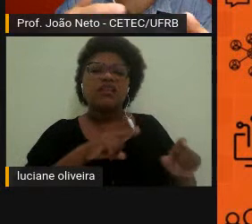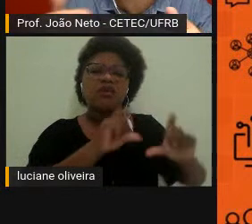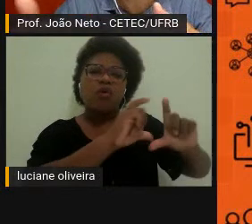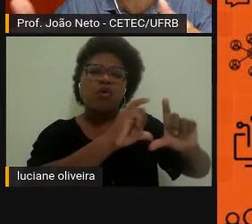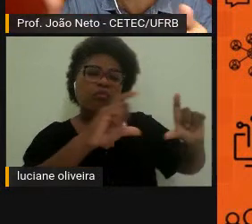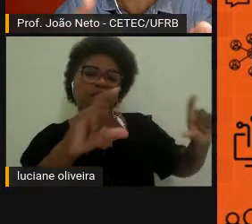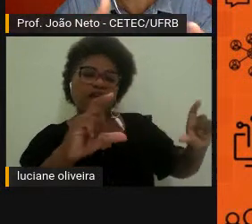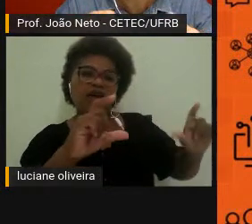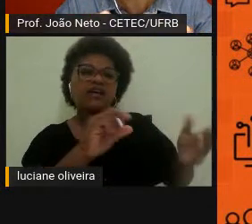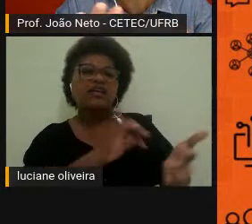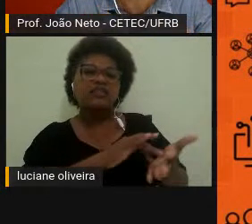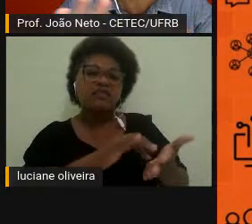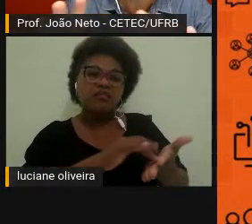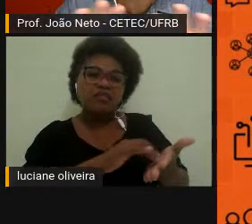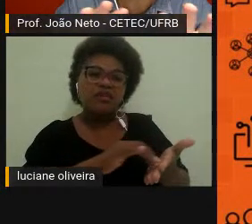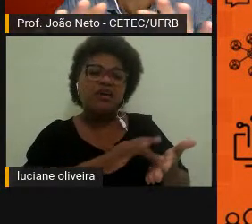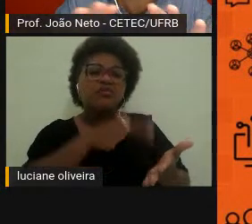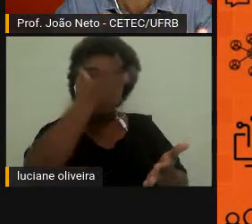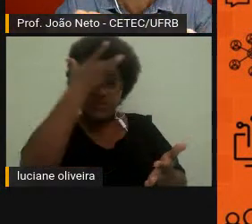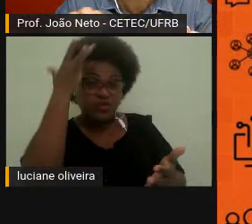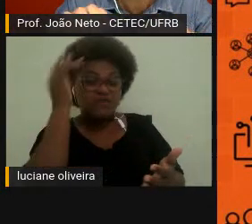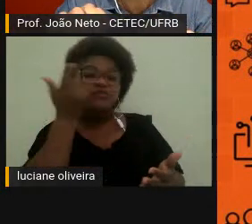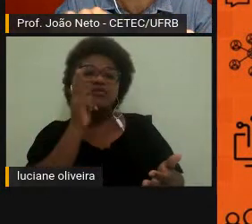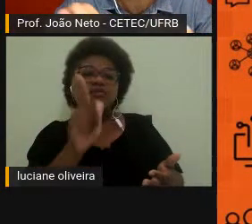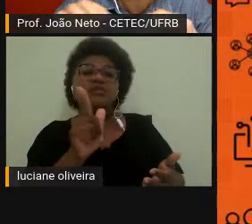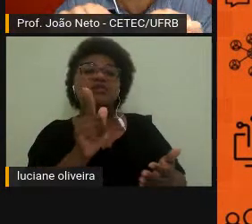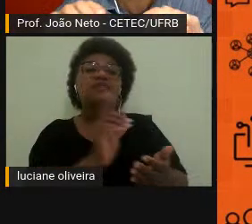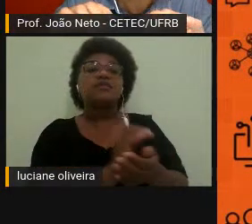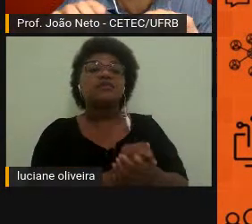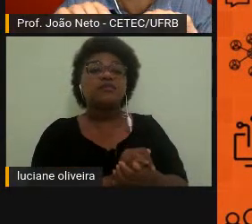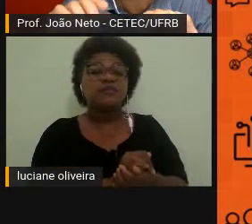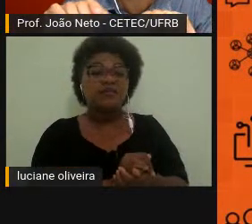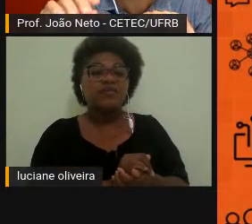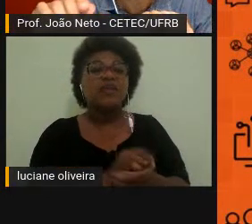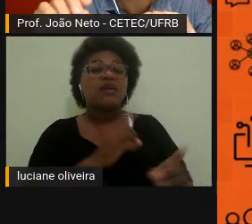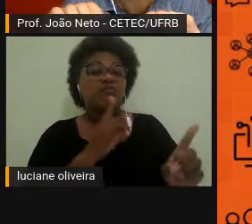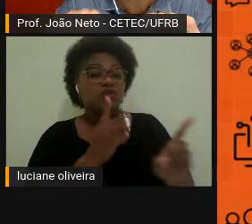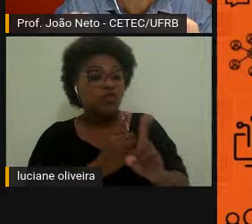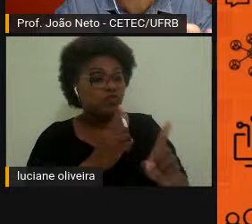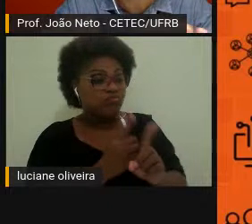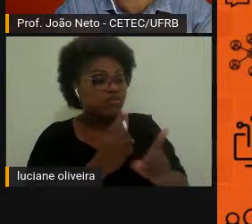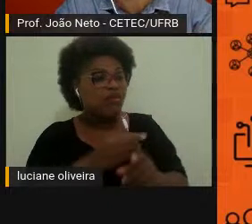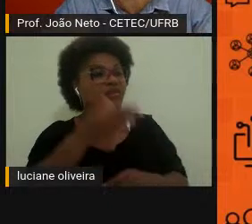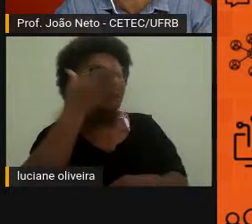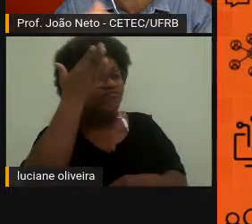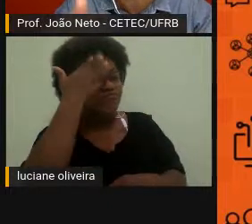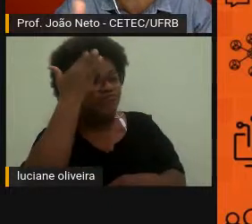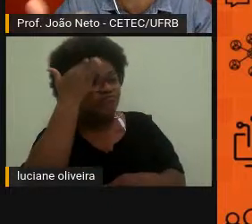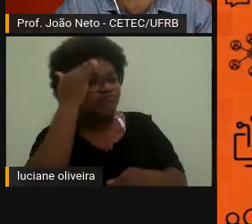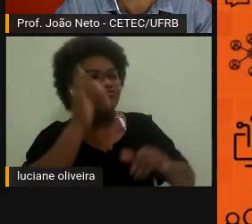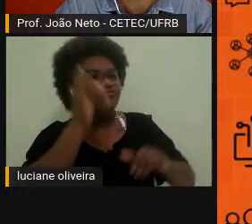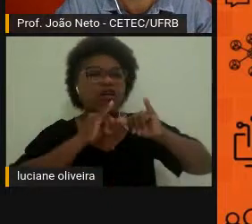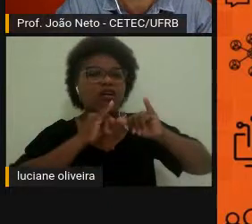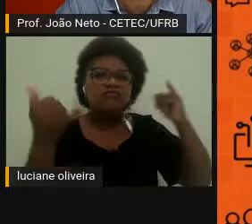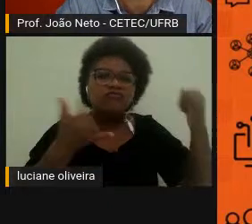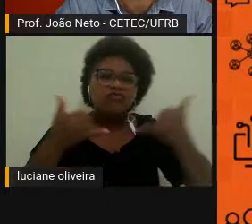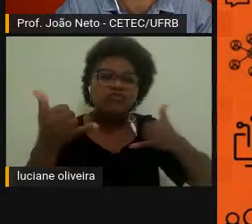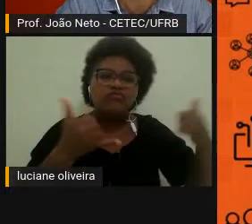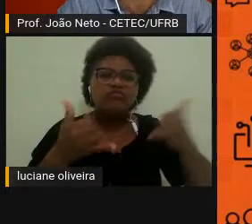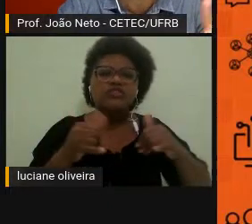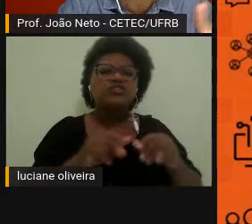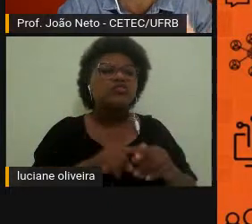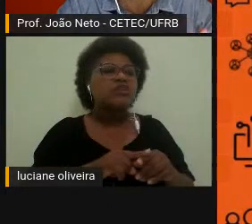cegas consigam a hein a entender aquelas informações que estão muitas vezes somente